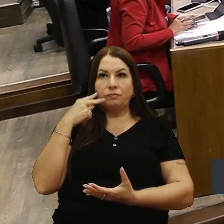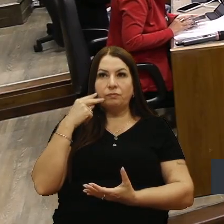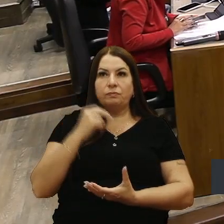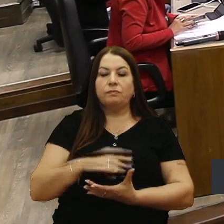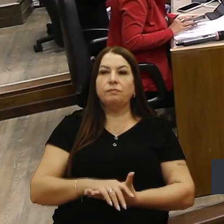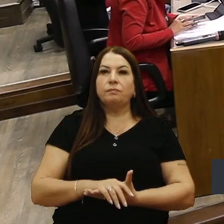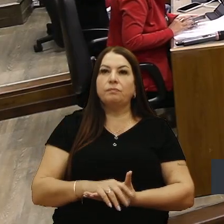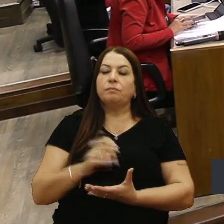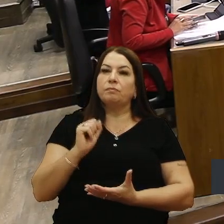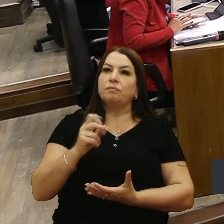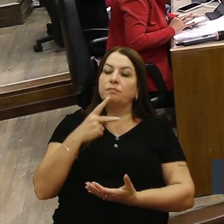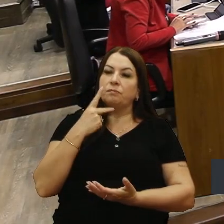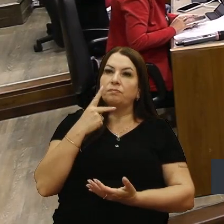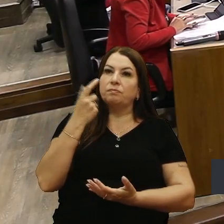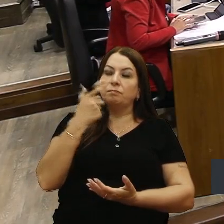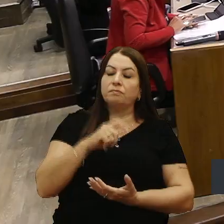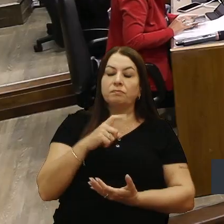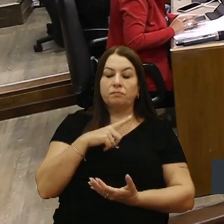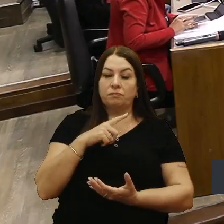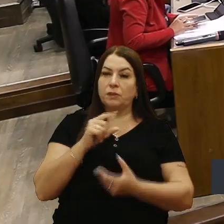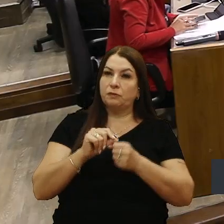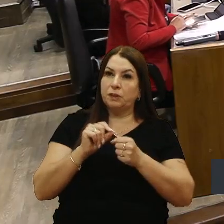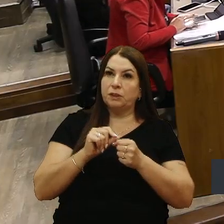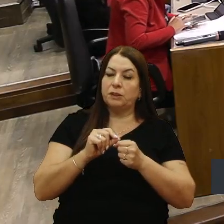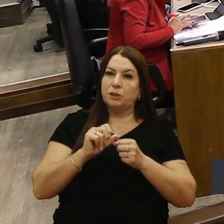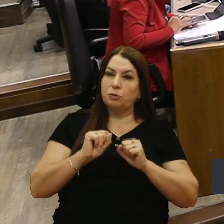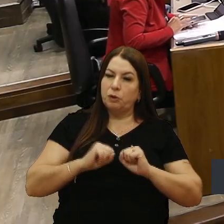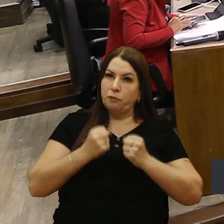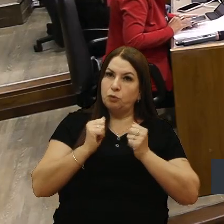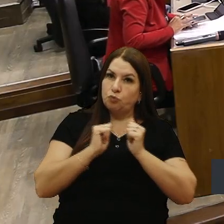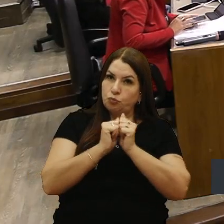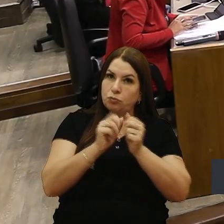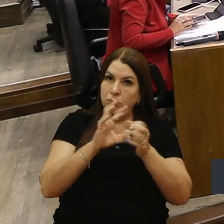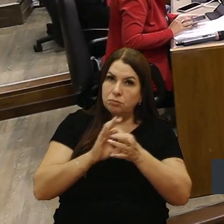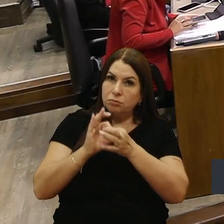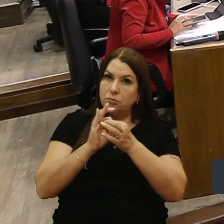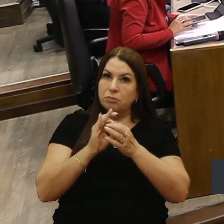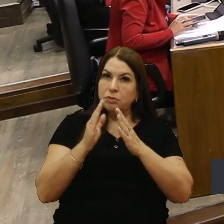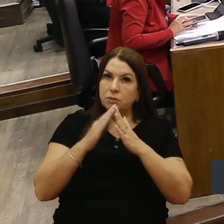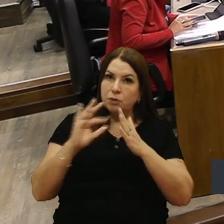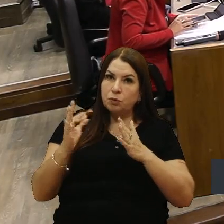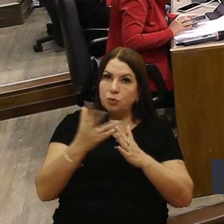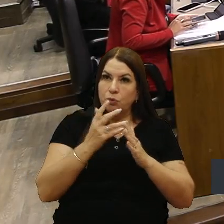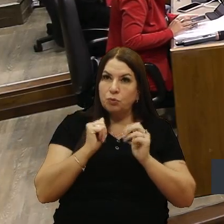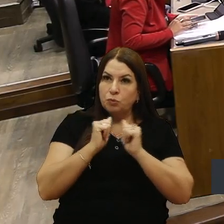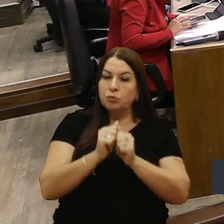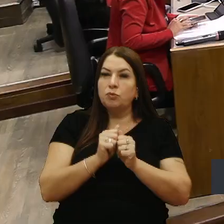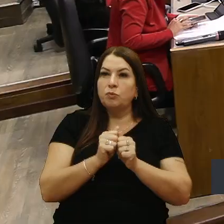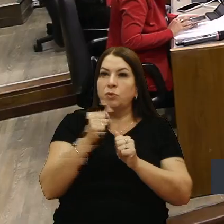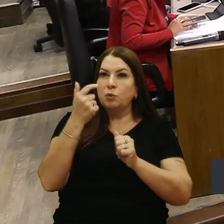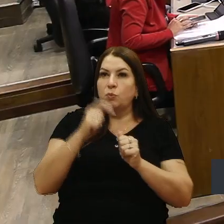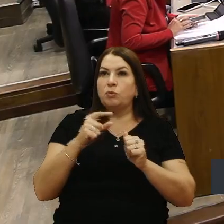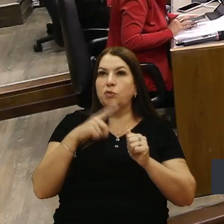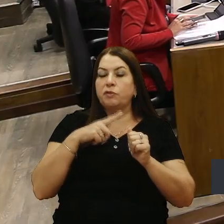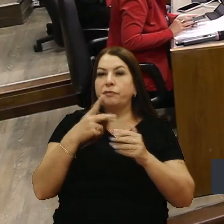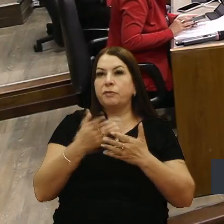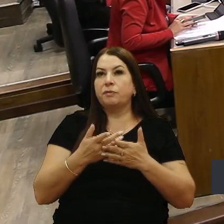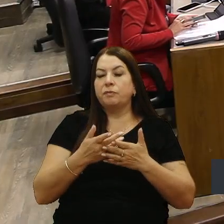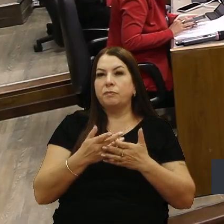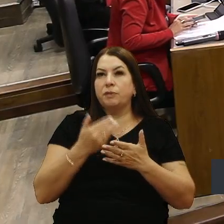só posso dizer assim que eu acho que a gente tem que fazer uma força conjunta nessa casa, todos juntos. Eu acho que a gente vai ter